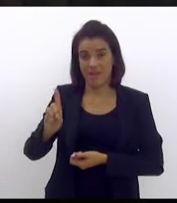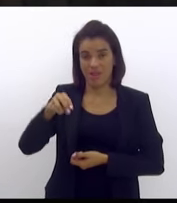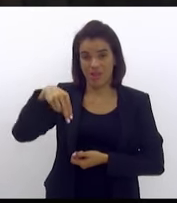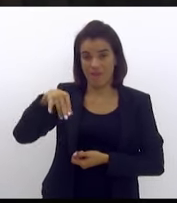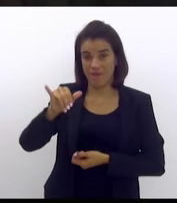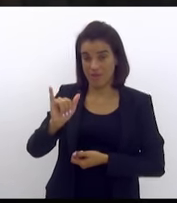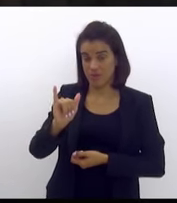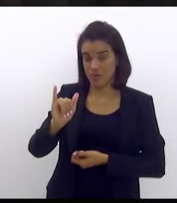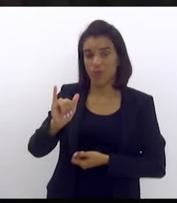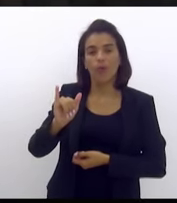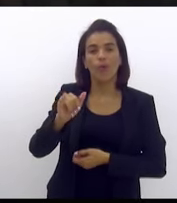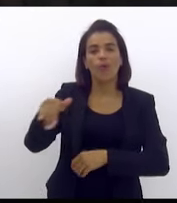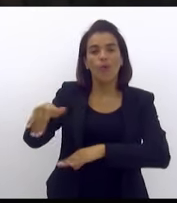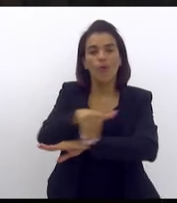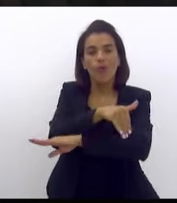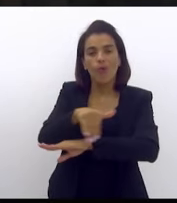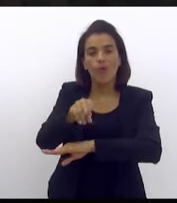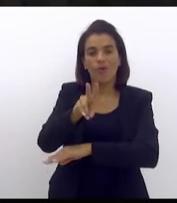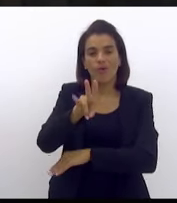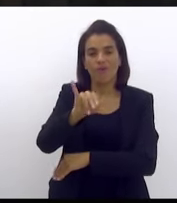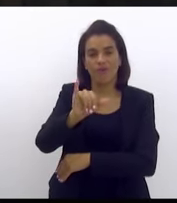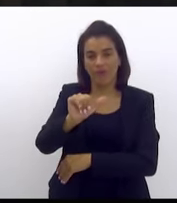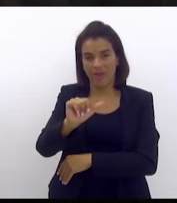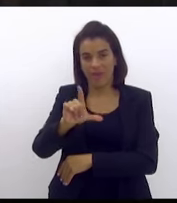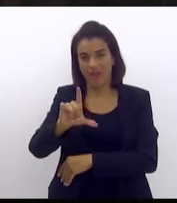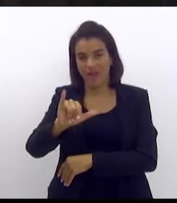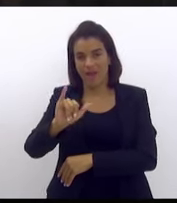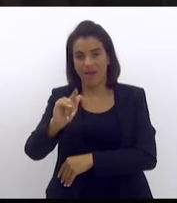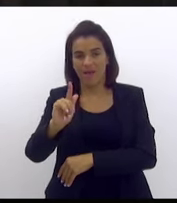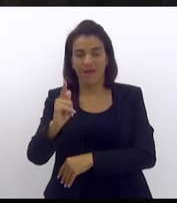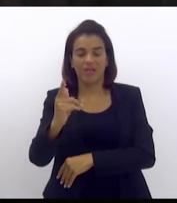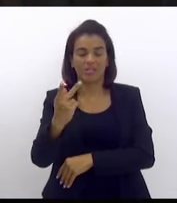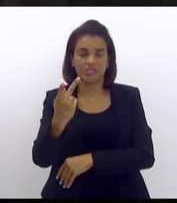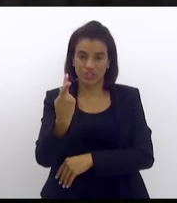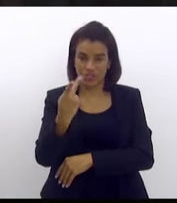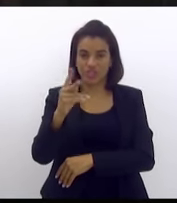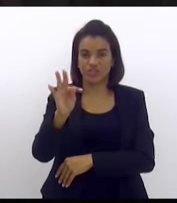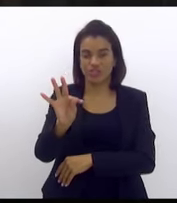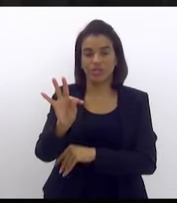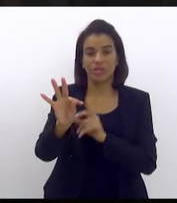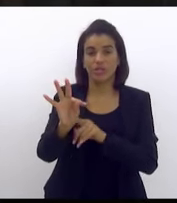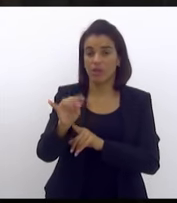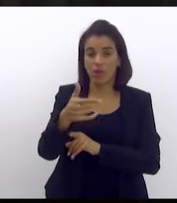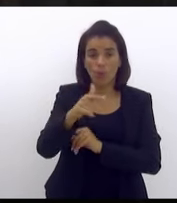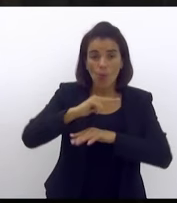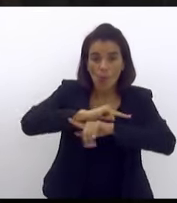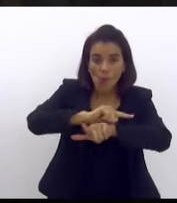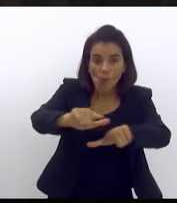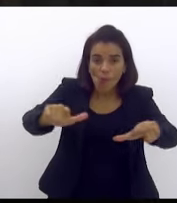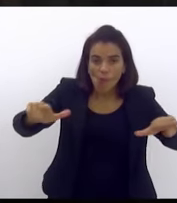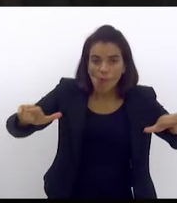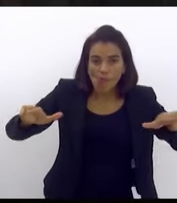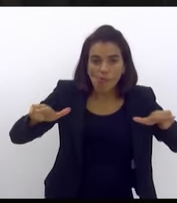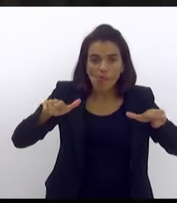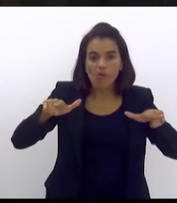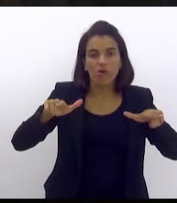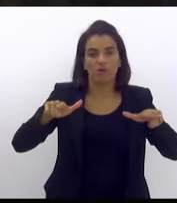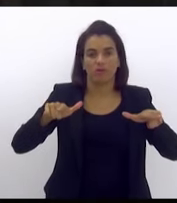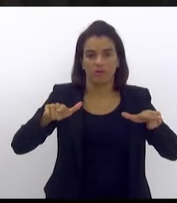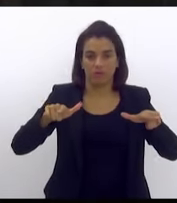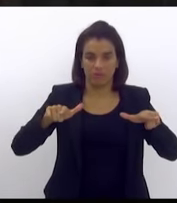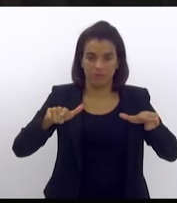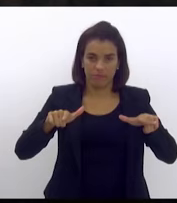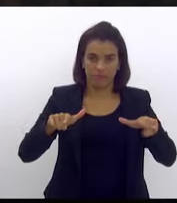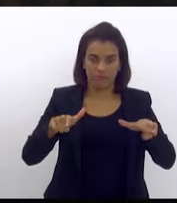pela Via Light, à noite, não tem viva alma, porque já ninguém sequer mais circular na